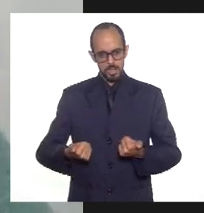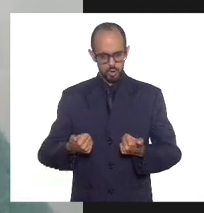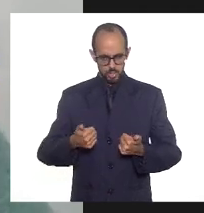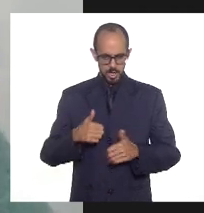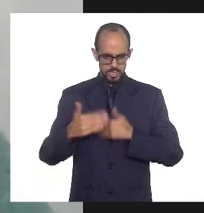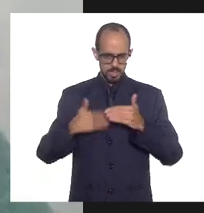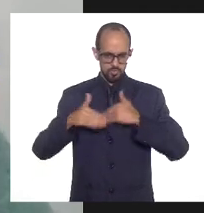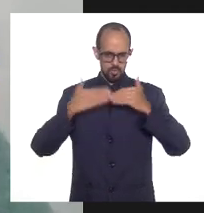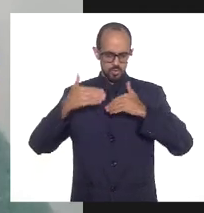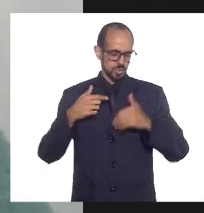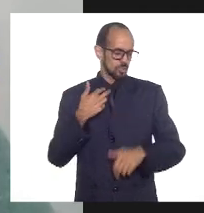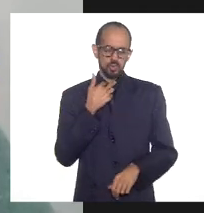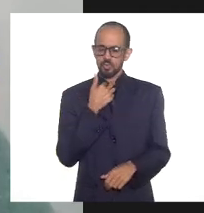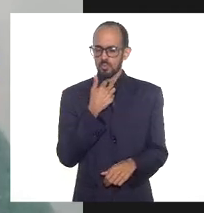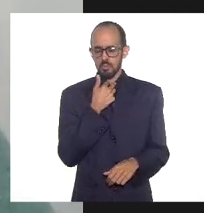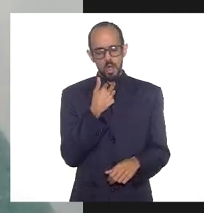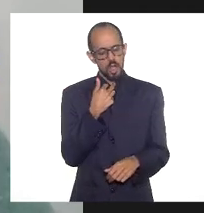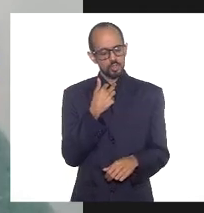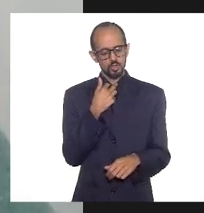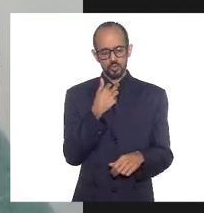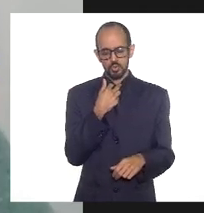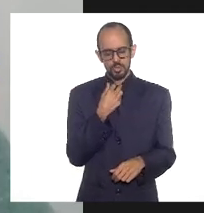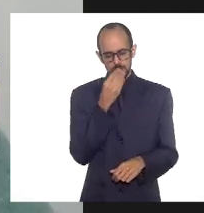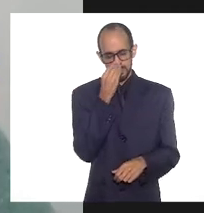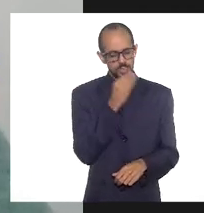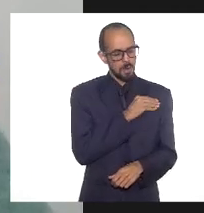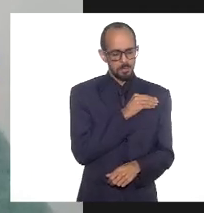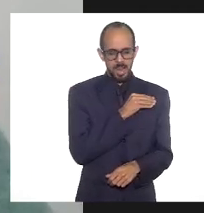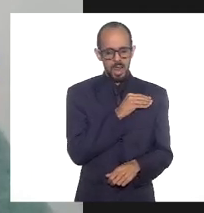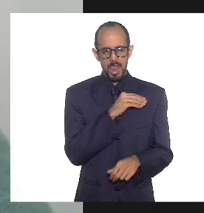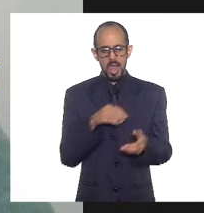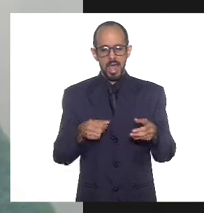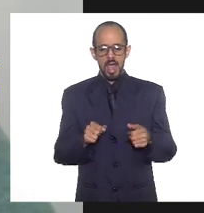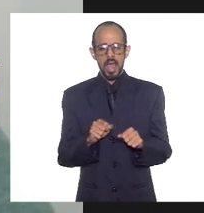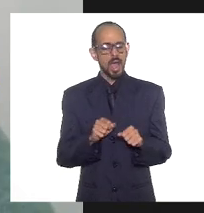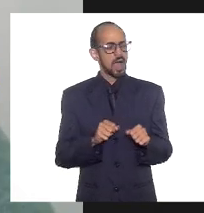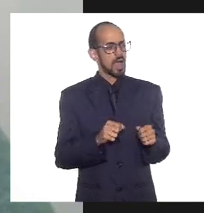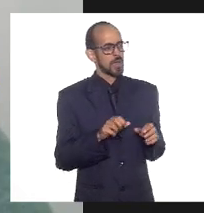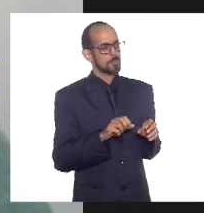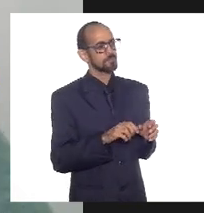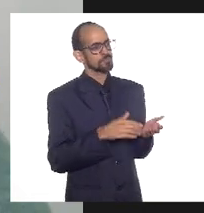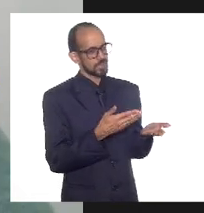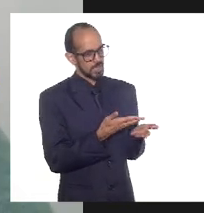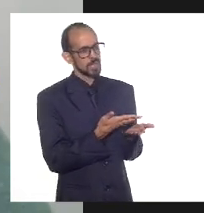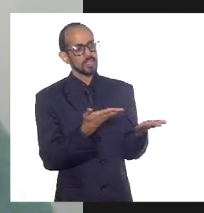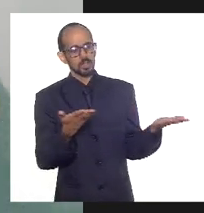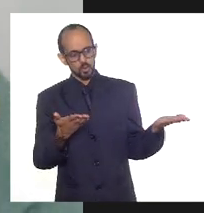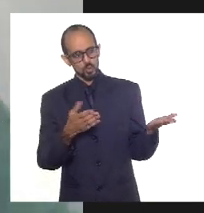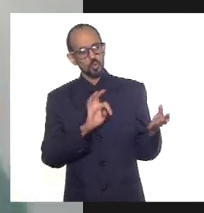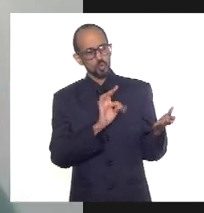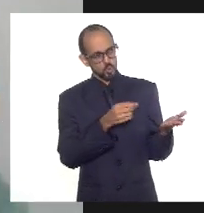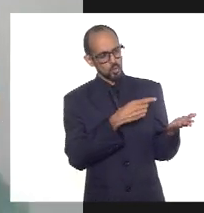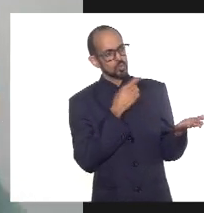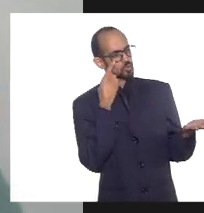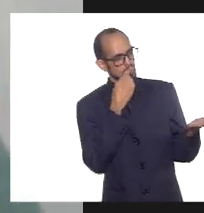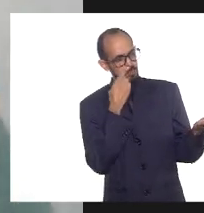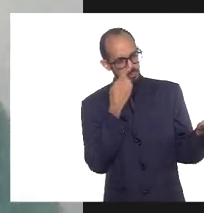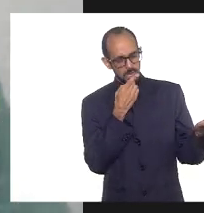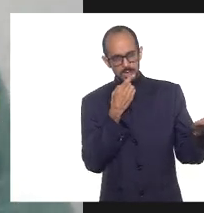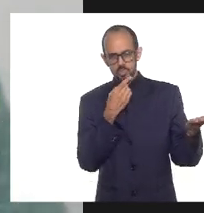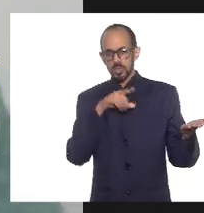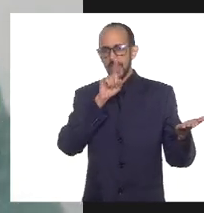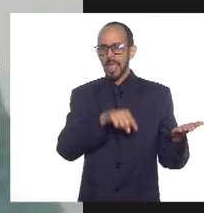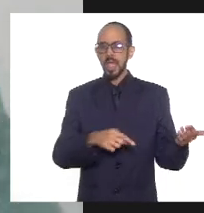não poderia aqui deixar deputada Mônica, deputada Marta, deputado Dionísio, Luiz Paulo, de hoje mandar esse